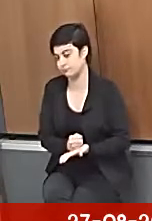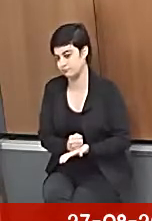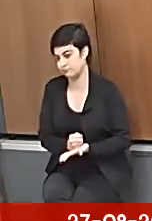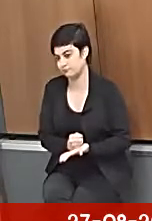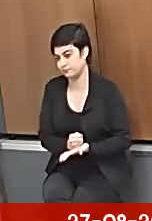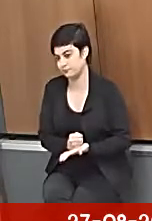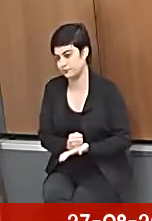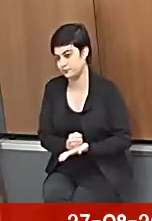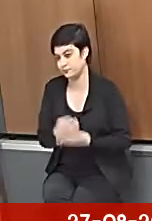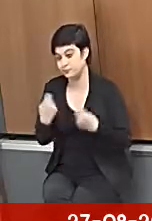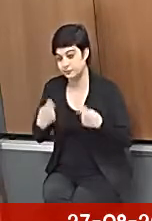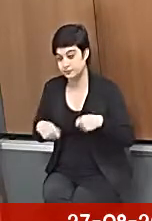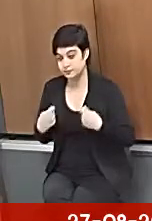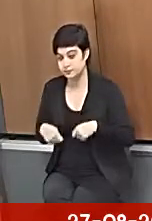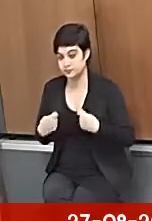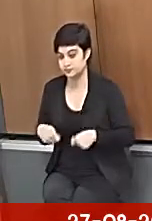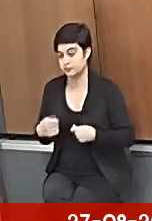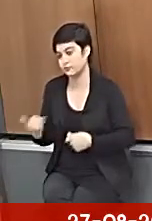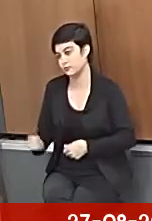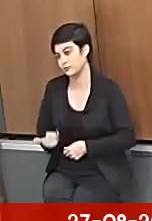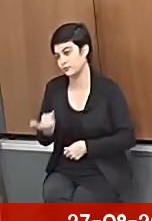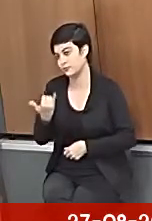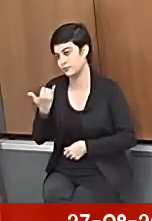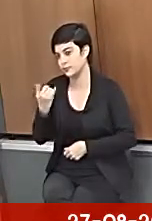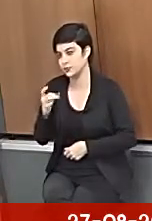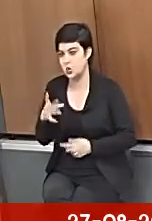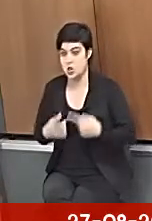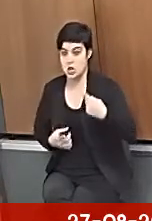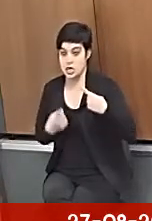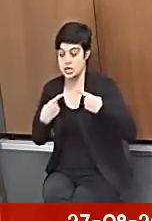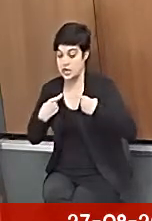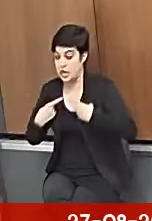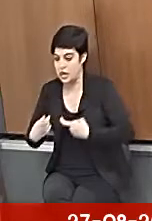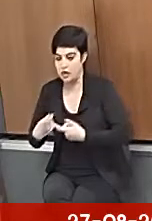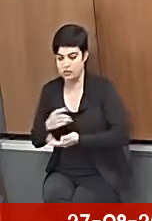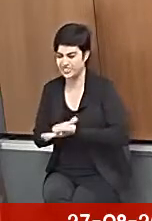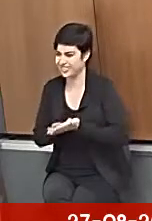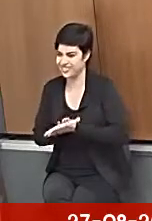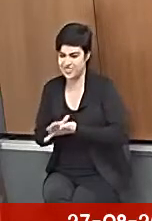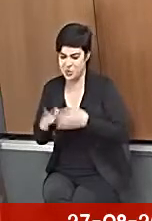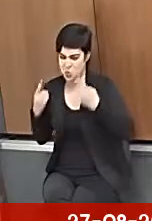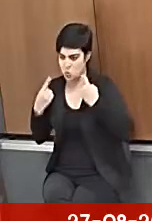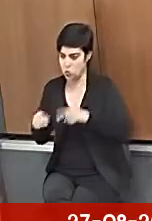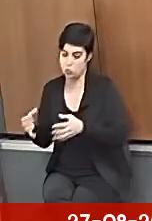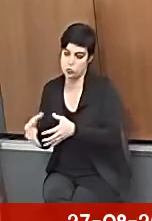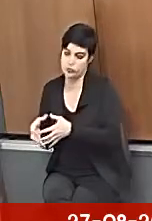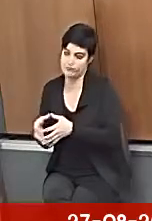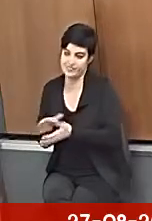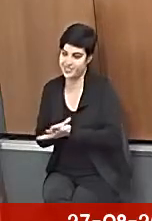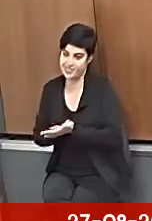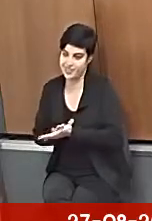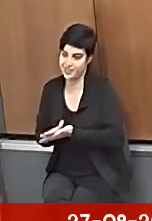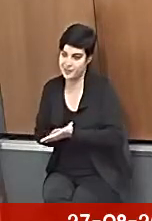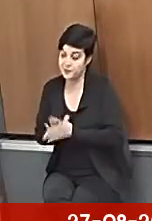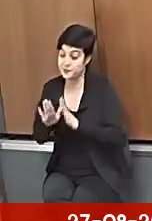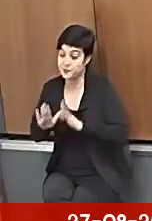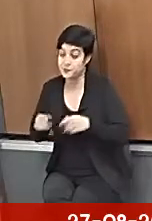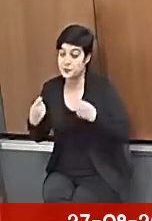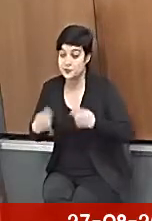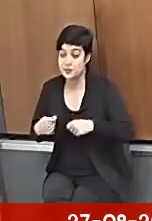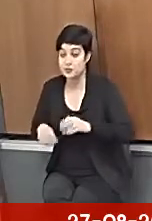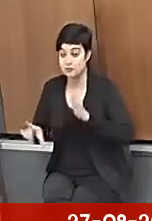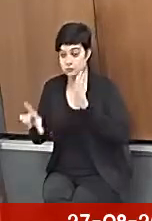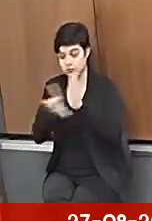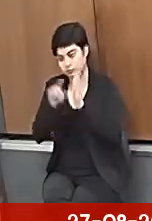decepcionar é isso que nós queremos nós não queremos fazer guerra com a minas arena nós queremos apenas que a minas arena ela seja cumprido o